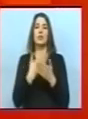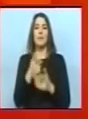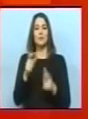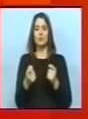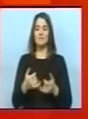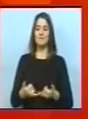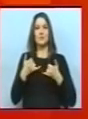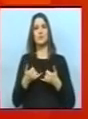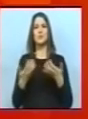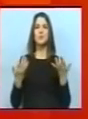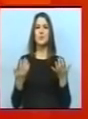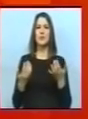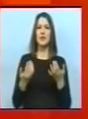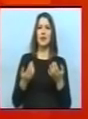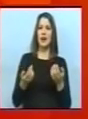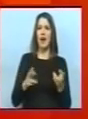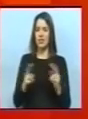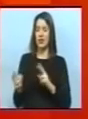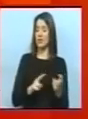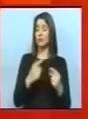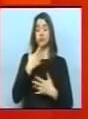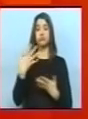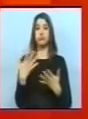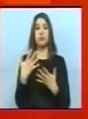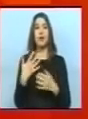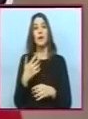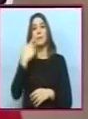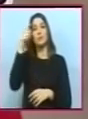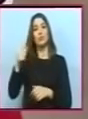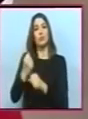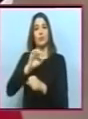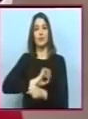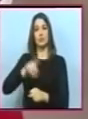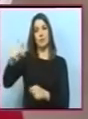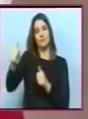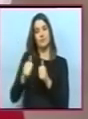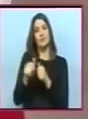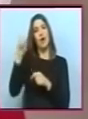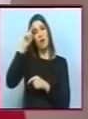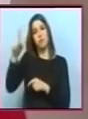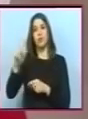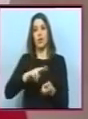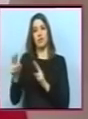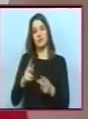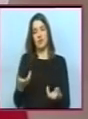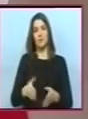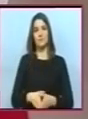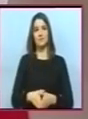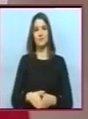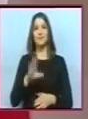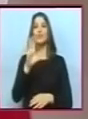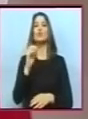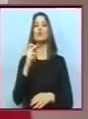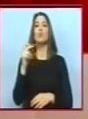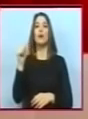contribuintes e, por isso, recorre a profissionais, porque os profissionais têm que estar sempre a par daquilo que vai sendo alterado. Joaquim. E os